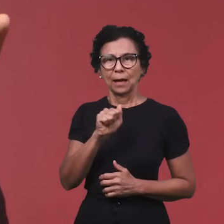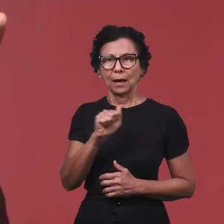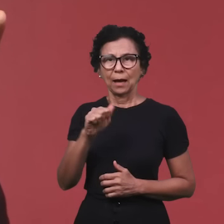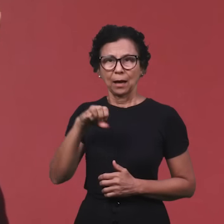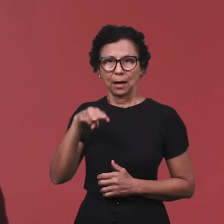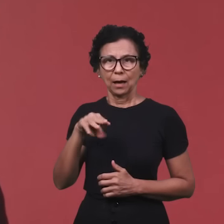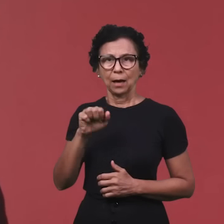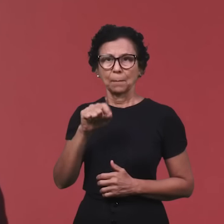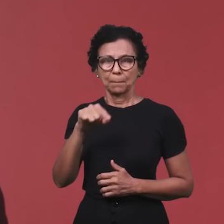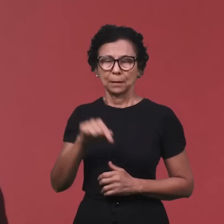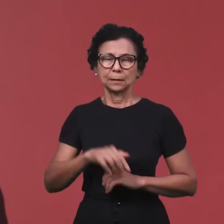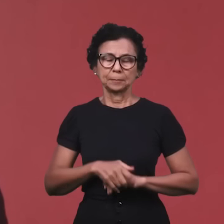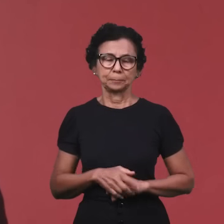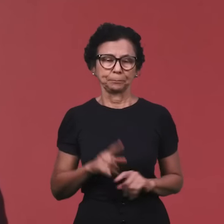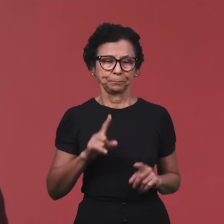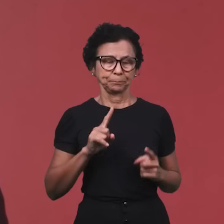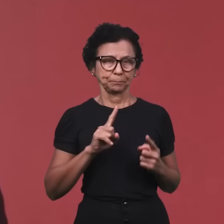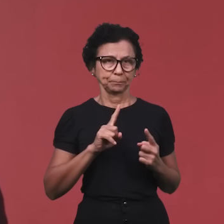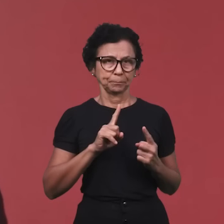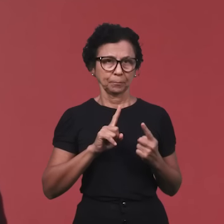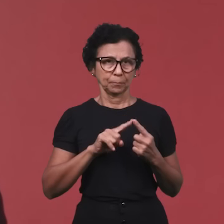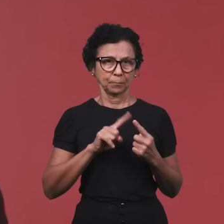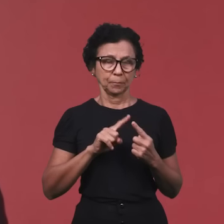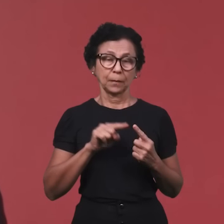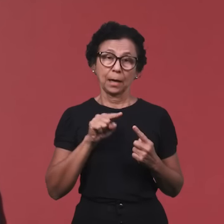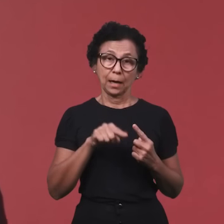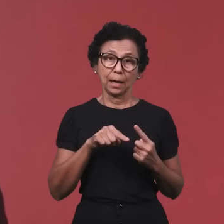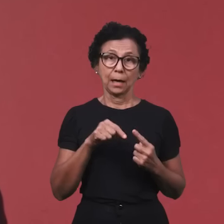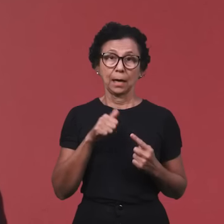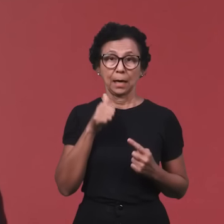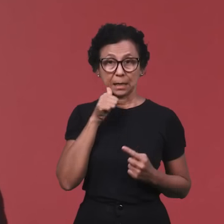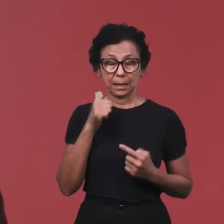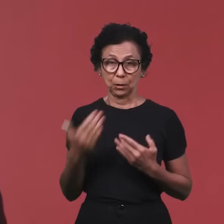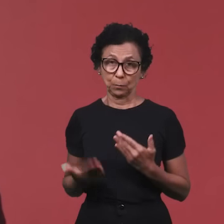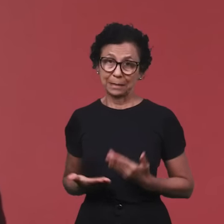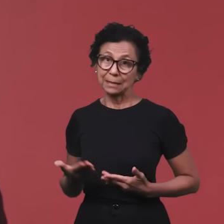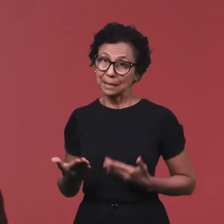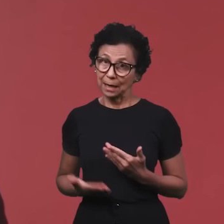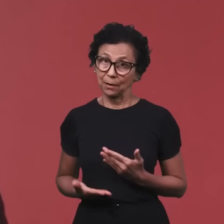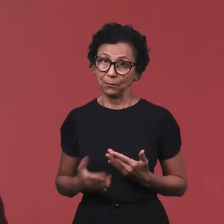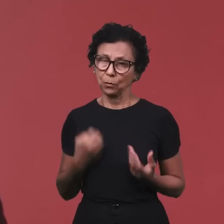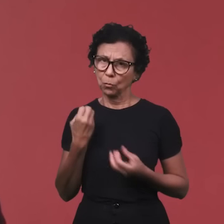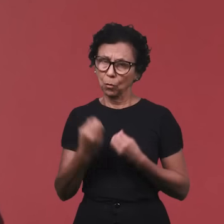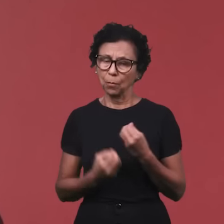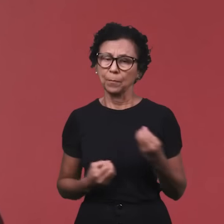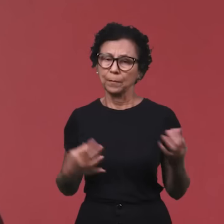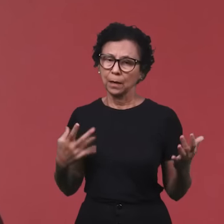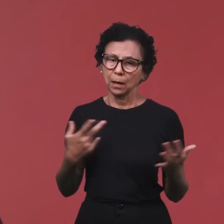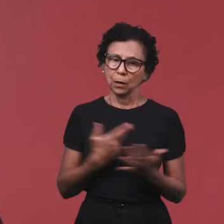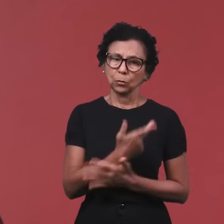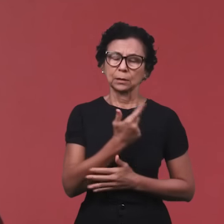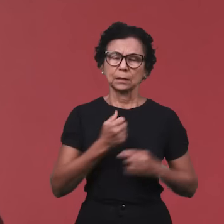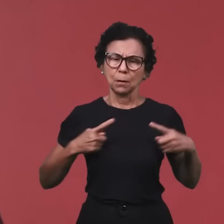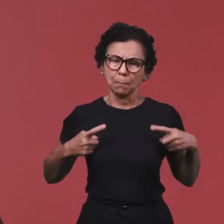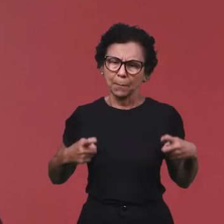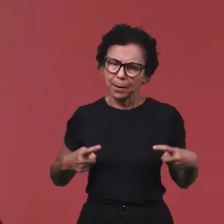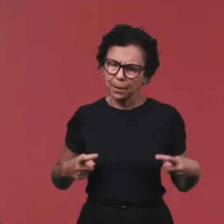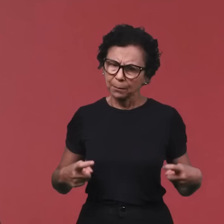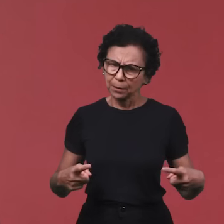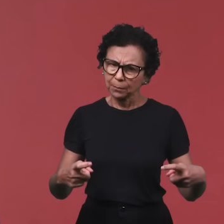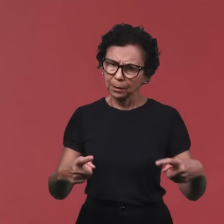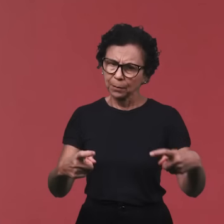menina? Ela foi trazida como serva numa batalha, numa guerra. Houve uma guerra, certamente o exército